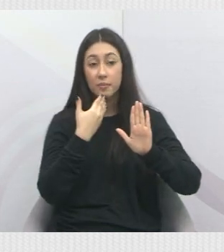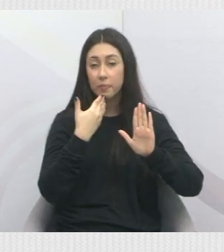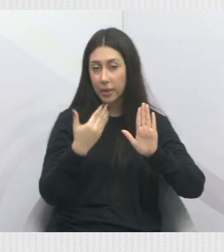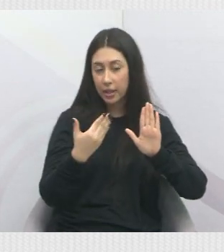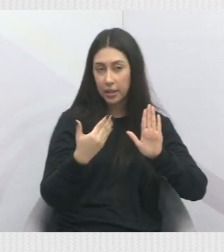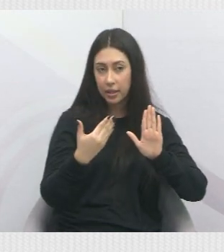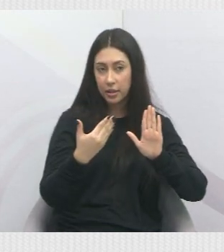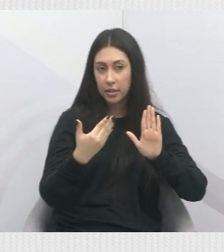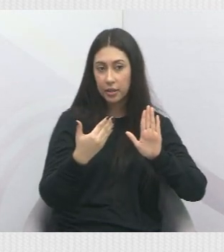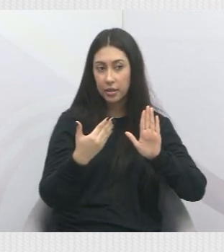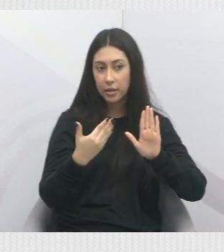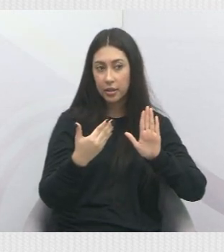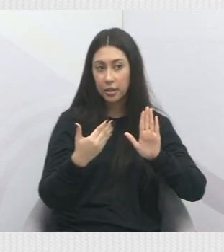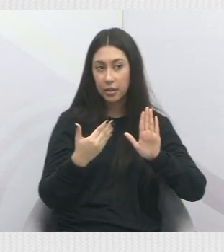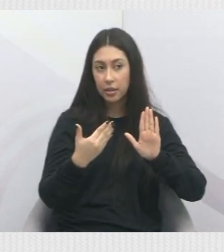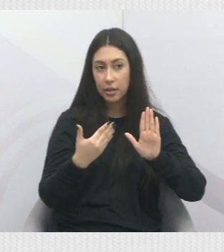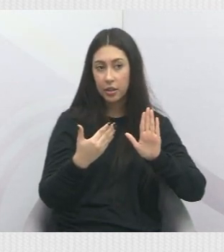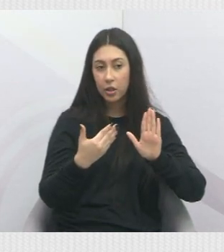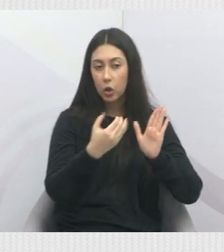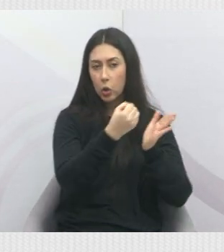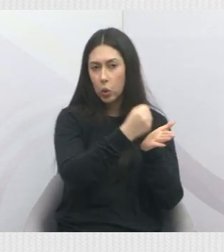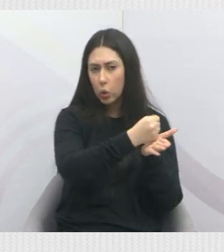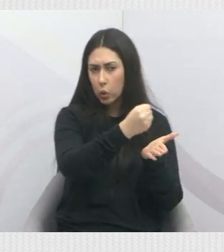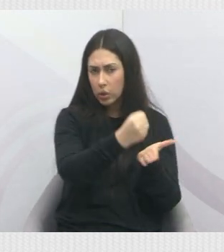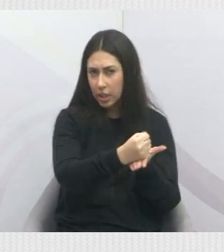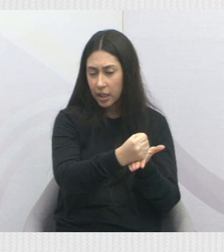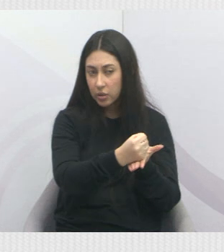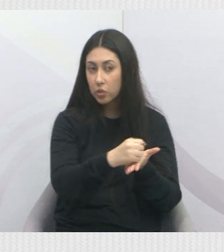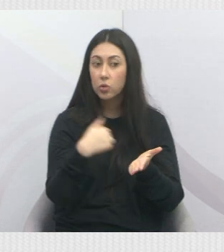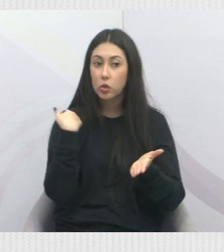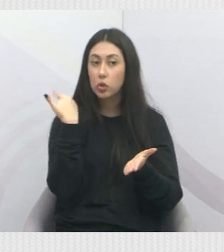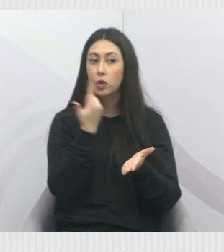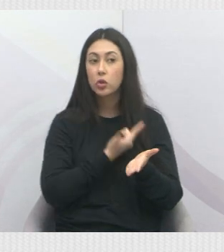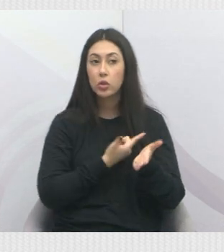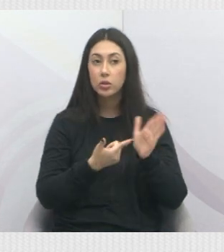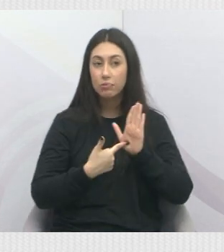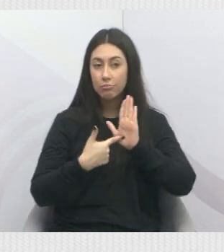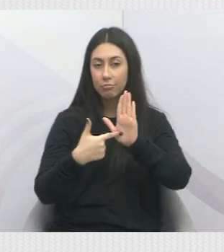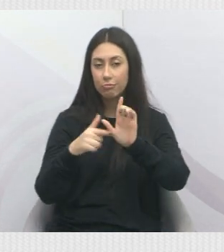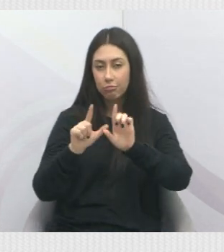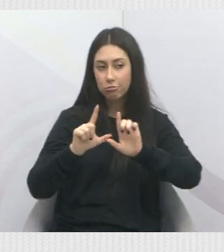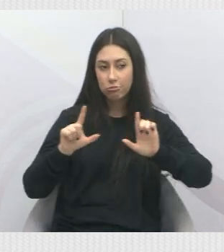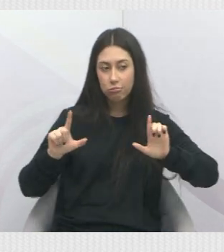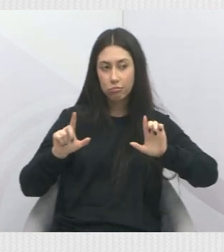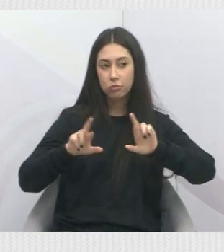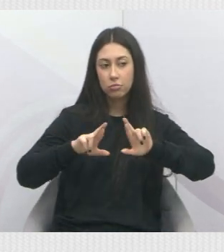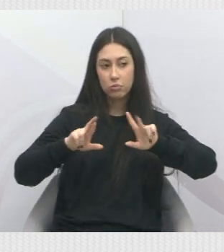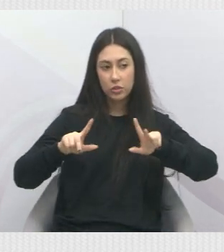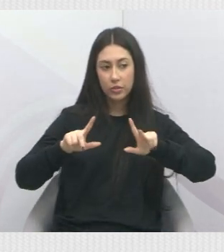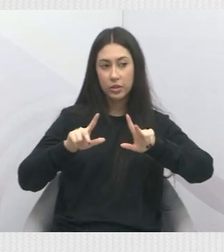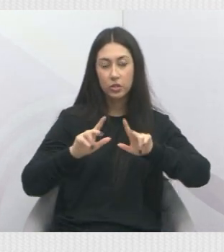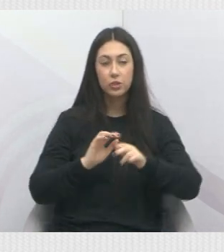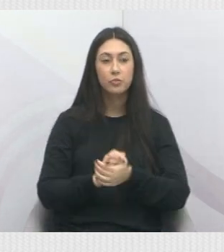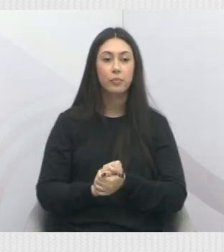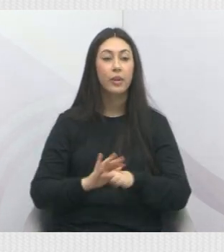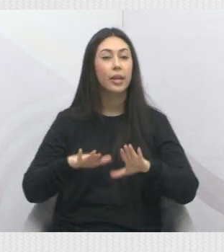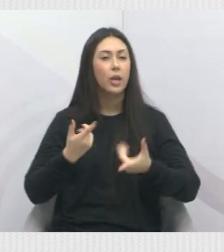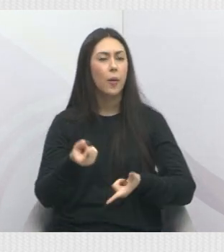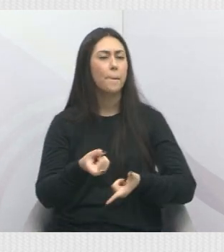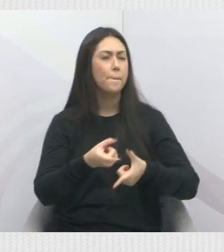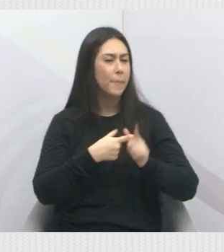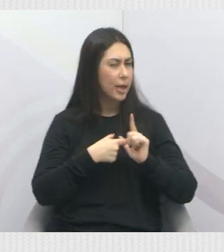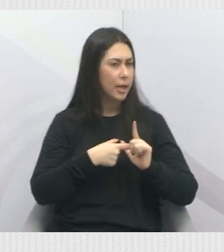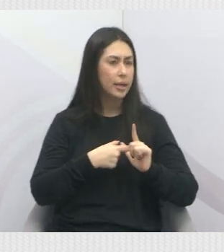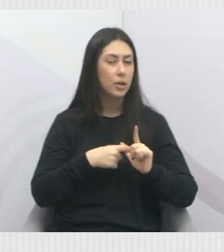gente, prestadores conveniados, a gente abriu no próximo slide. Tá? Então, despesas com recursos